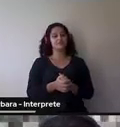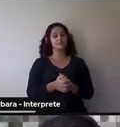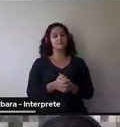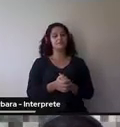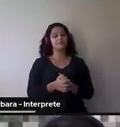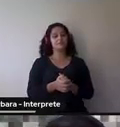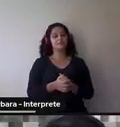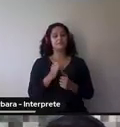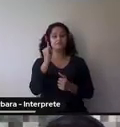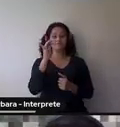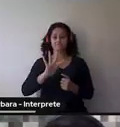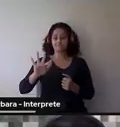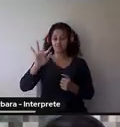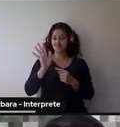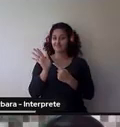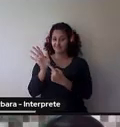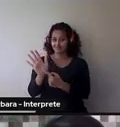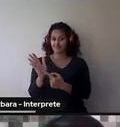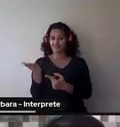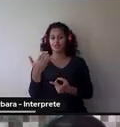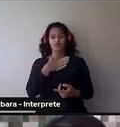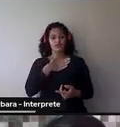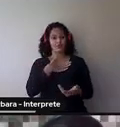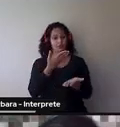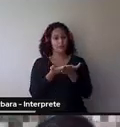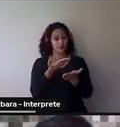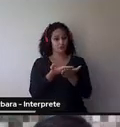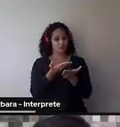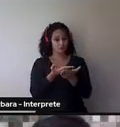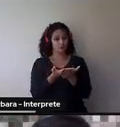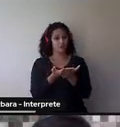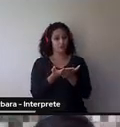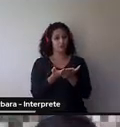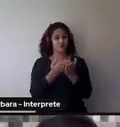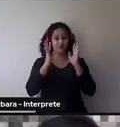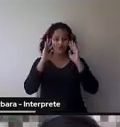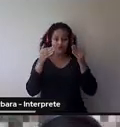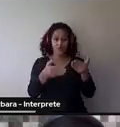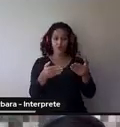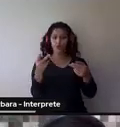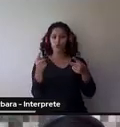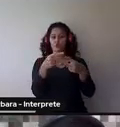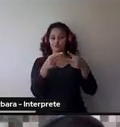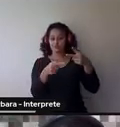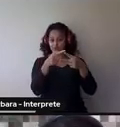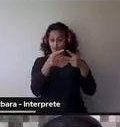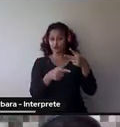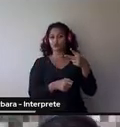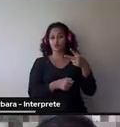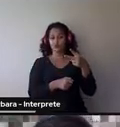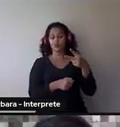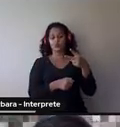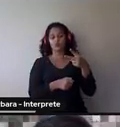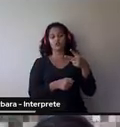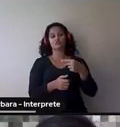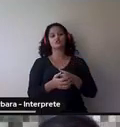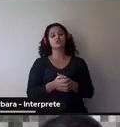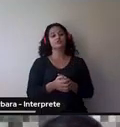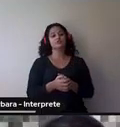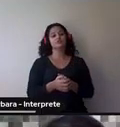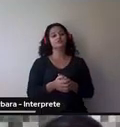no meu estudo, a gente analisou, no caso, a ordem Menocetalis e a ordem Polyporales, dentre eles, os organismos